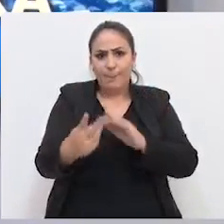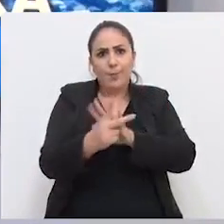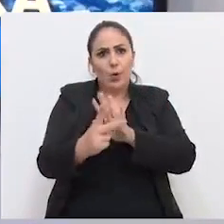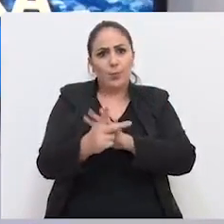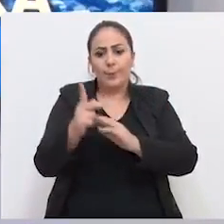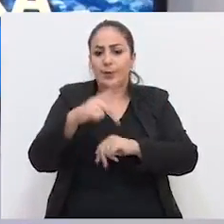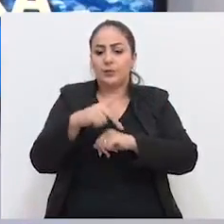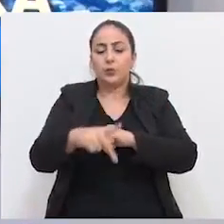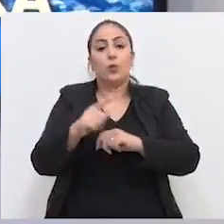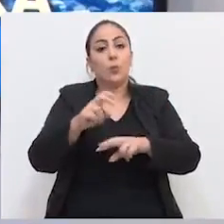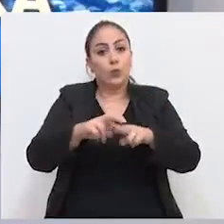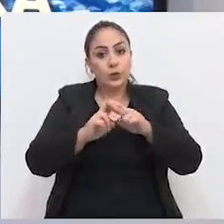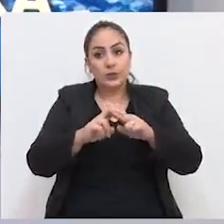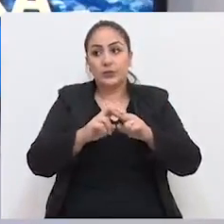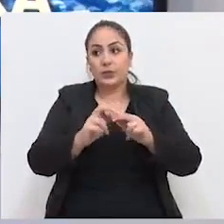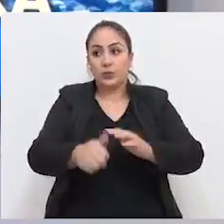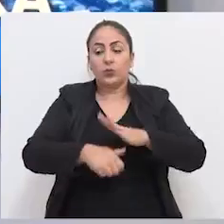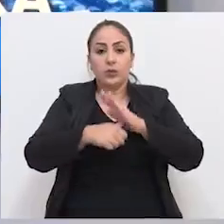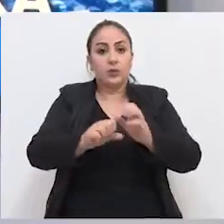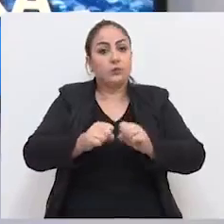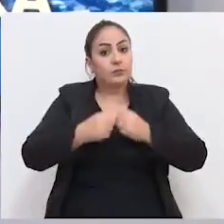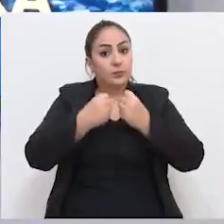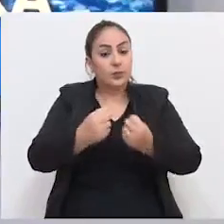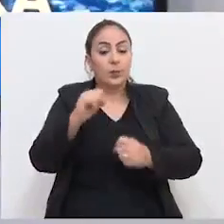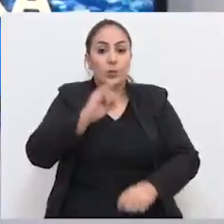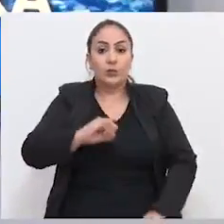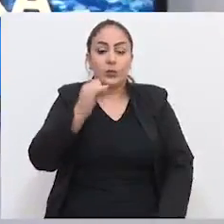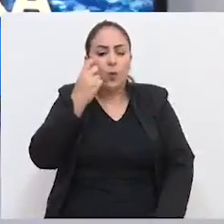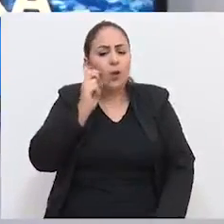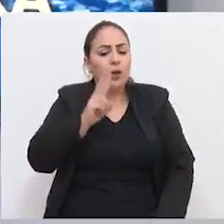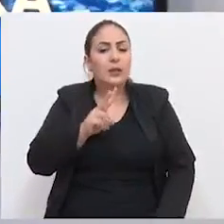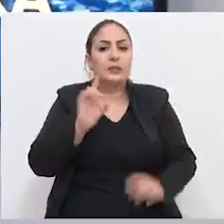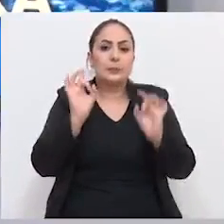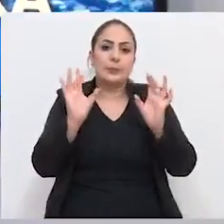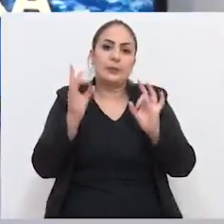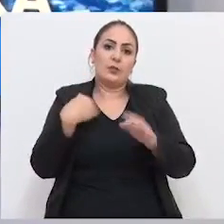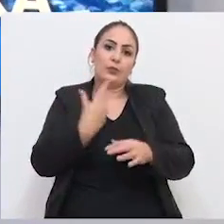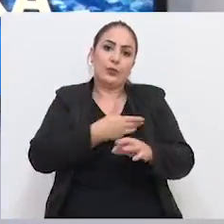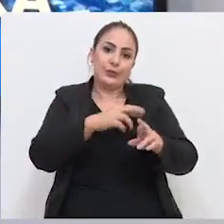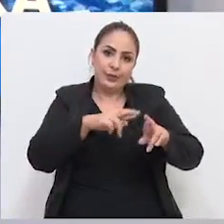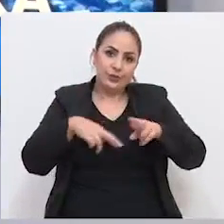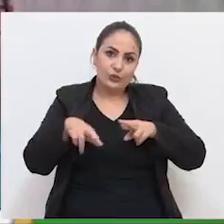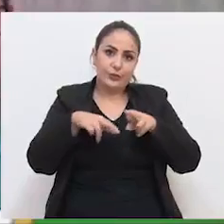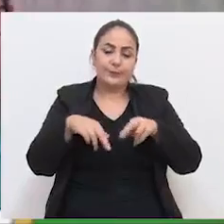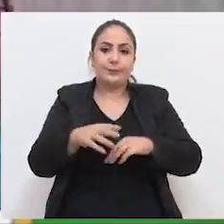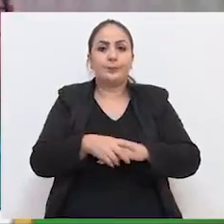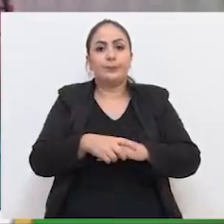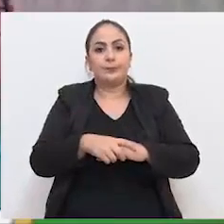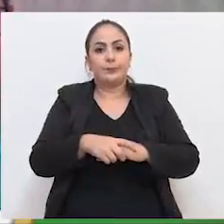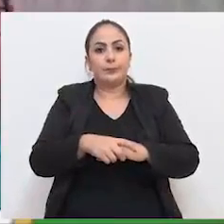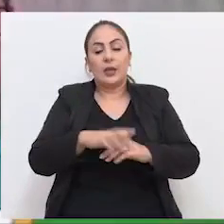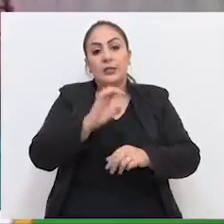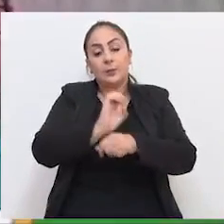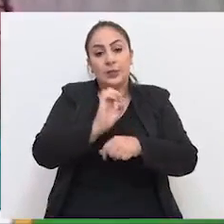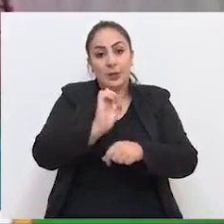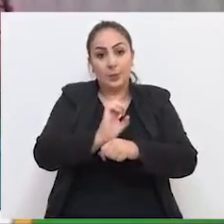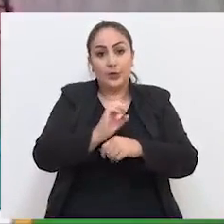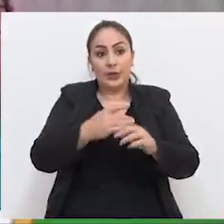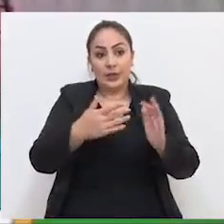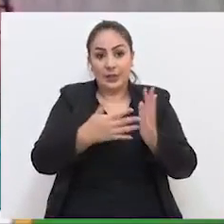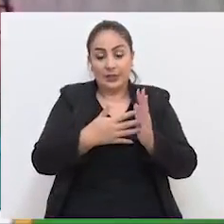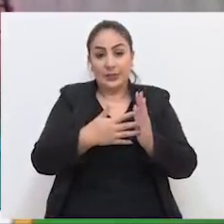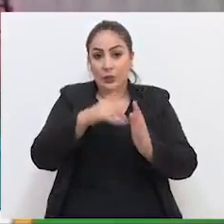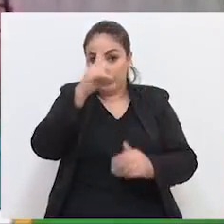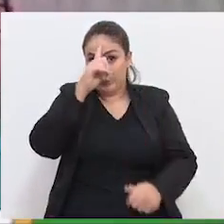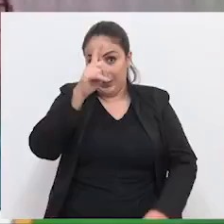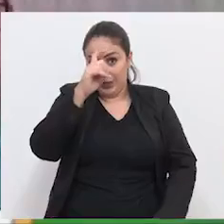isso, as autoridades reforçam a importância de um olhar especial para a nossa região. Esperamos que a rede hospitalar